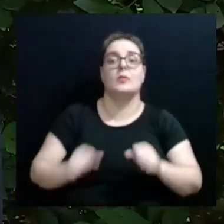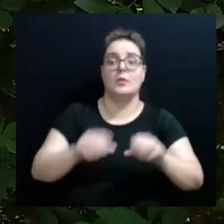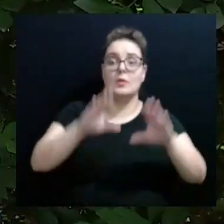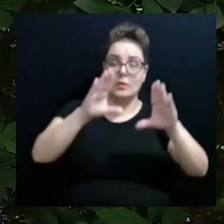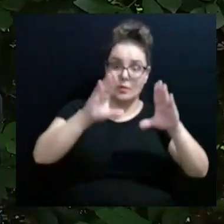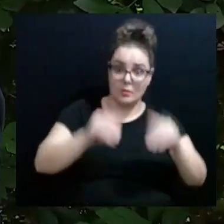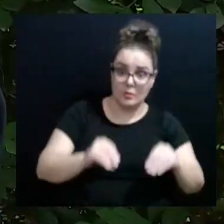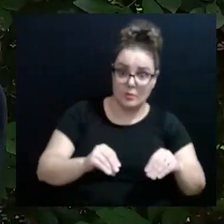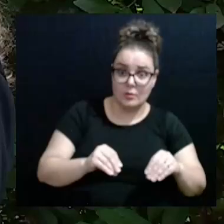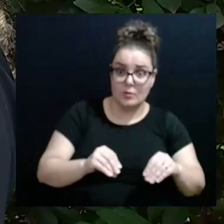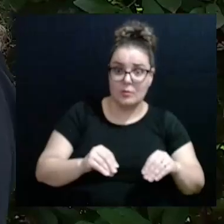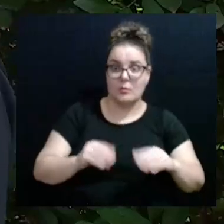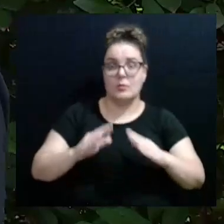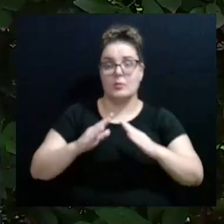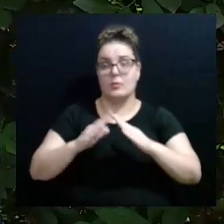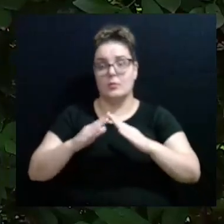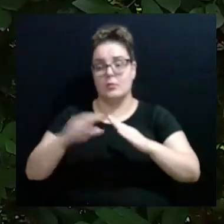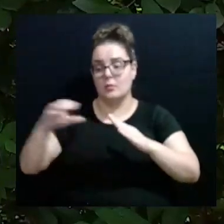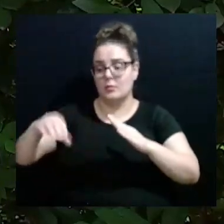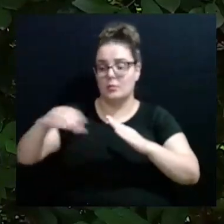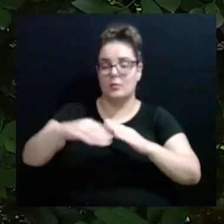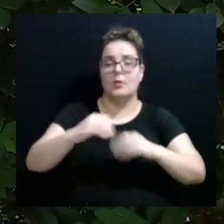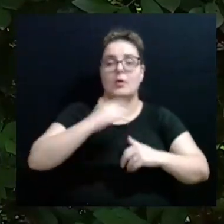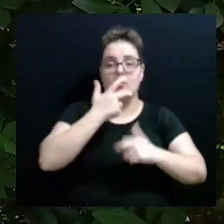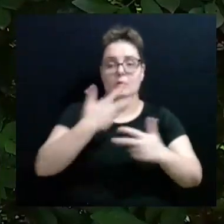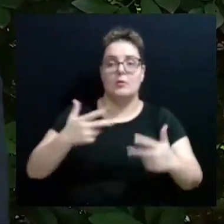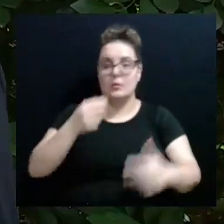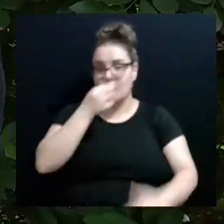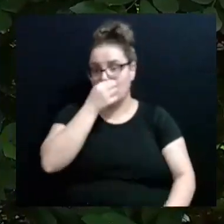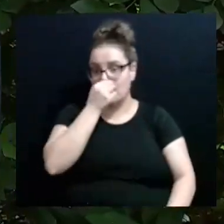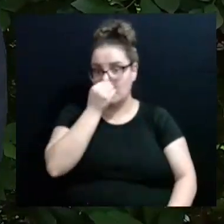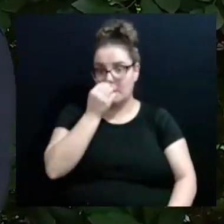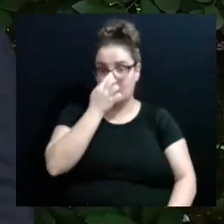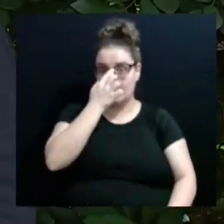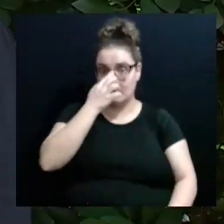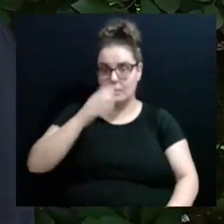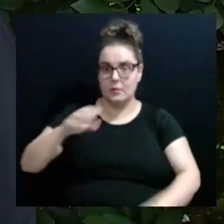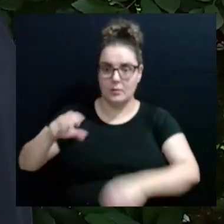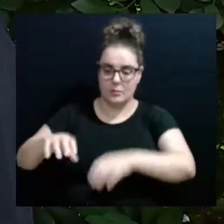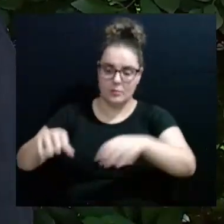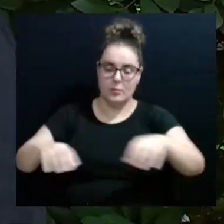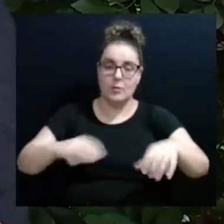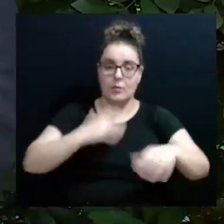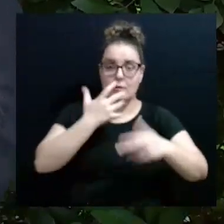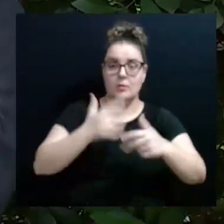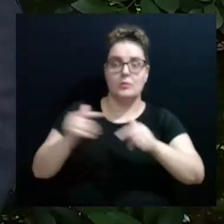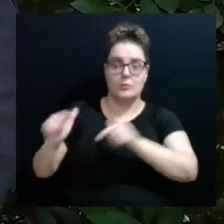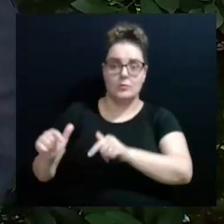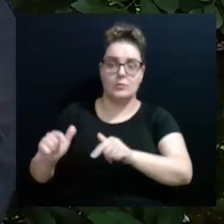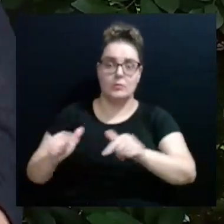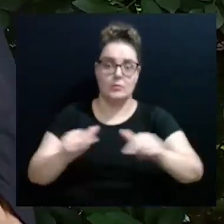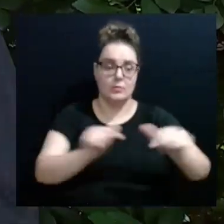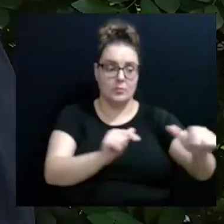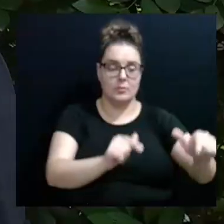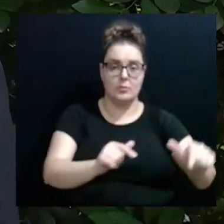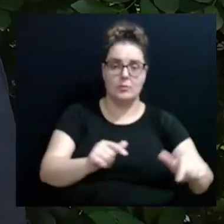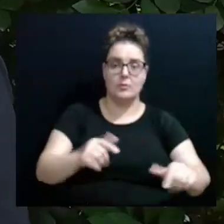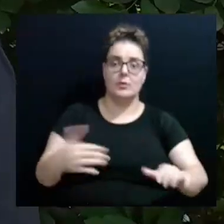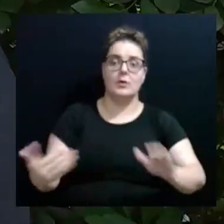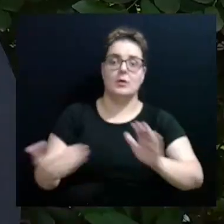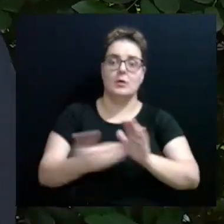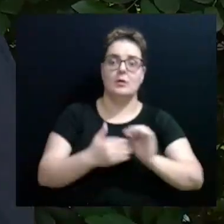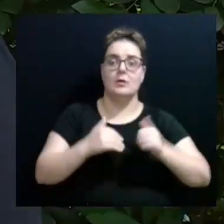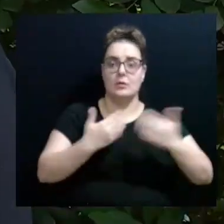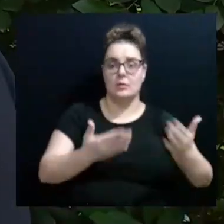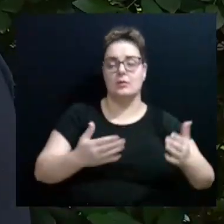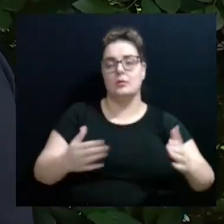muro, por exemplo, frutas, ou fazer uma carreira de frutas, desde onde ele está, para até um lugar fora. Aí depois que ele sai, você fecha aquele